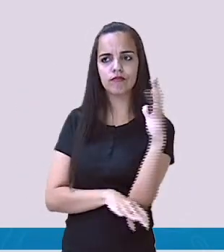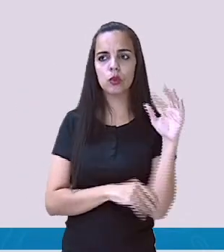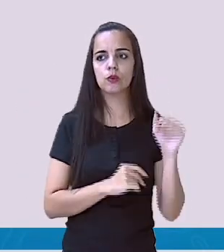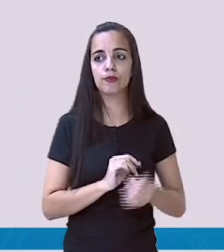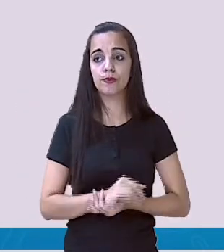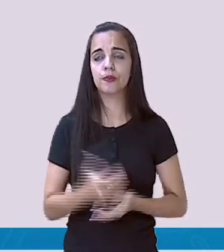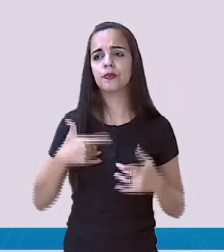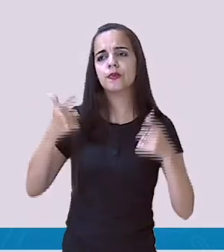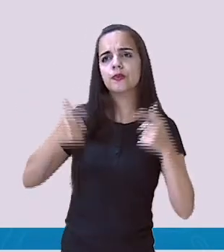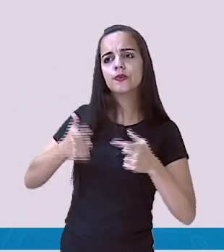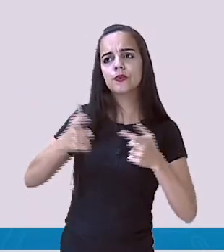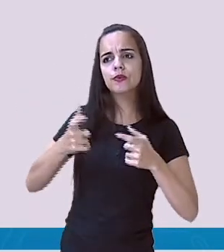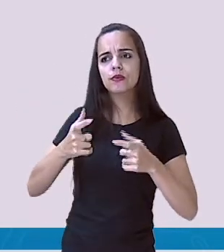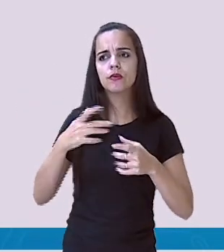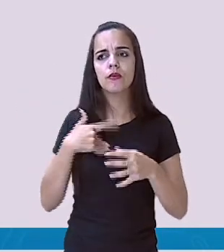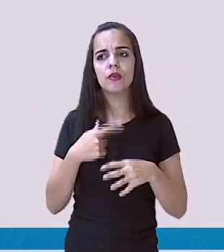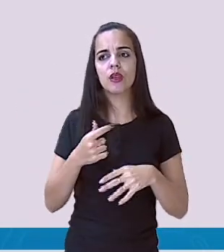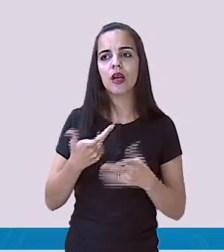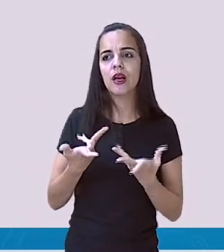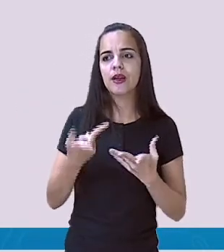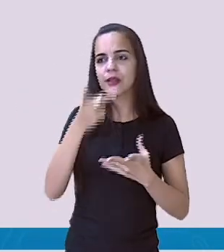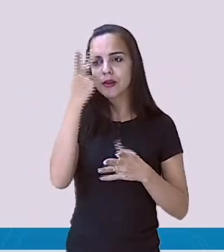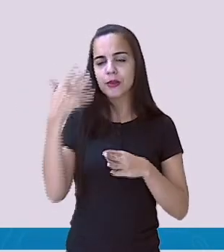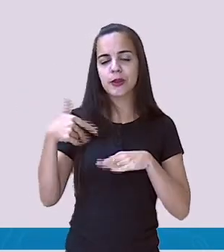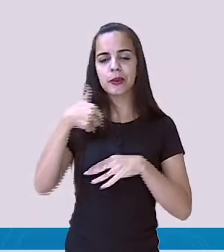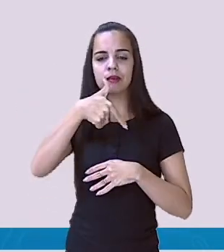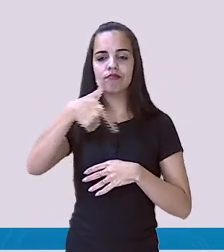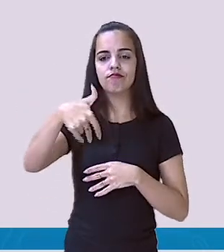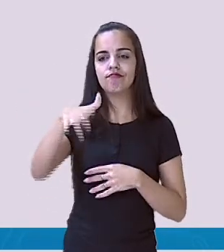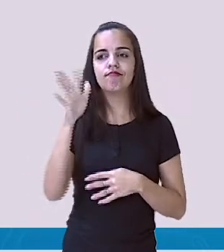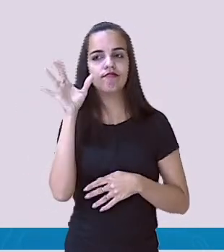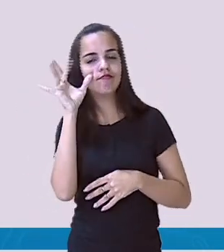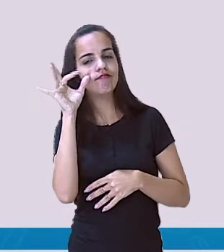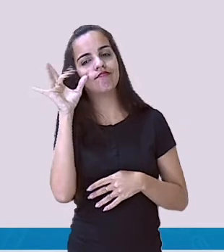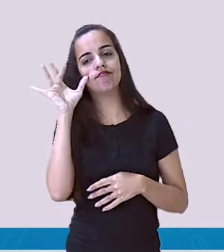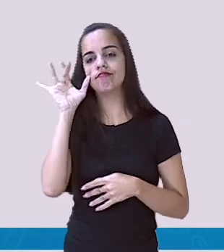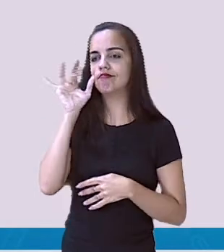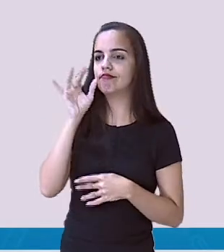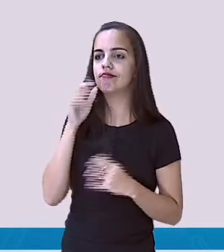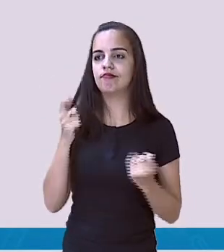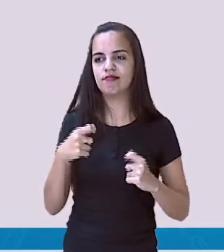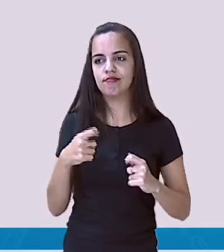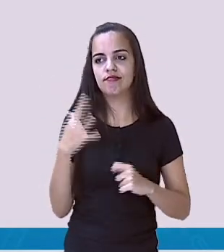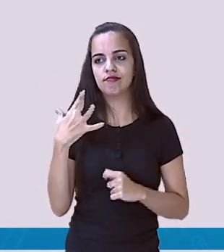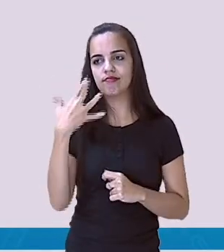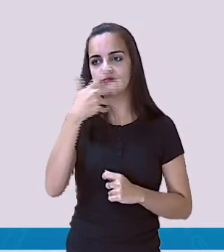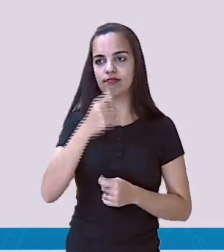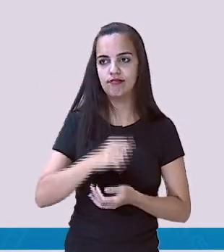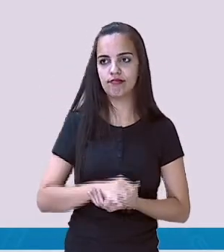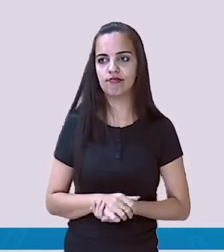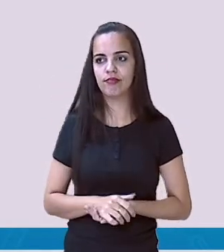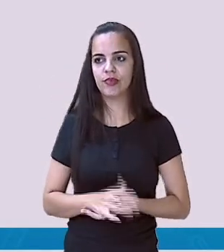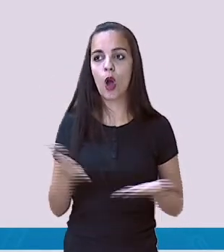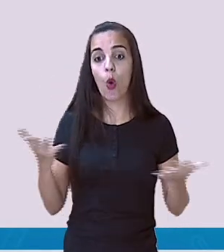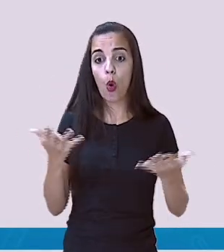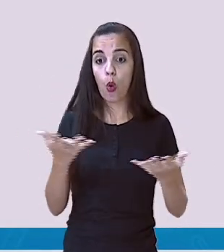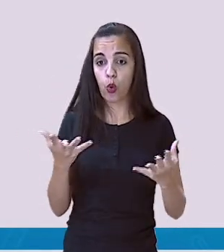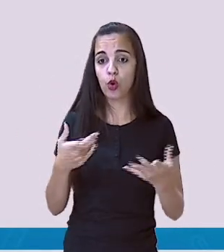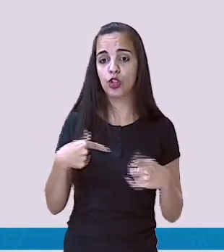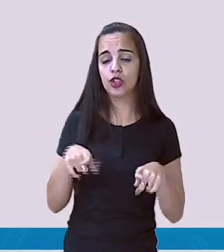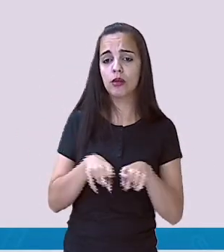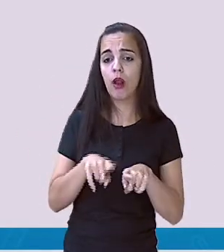é um lugar de moradia de famílias abastadas, né? Famílias aí mais ricas. Hoje é um centro comercial